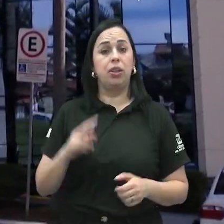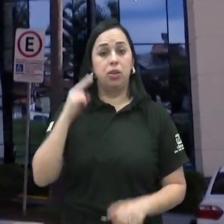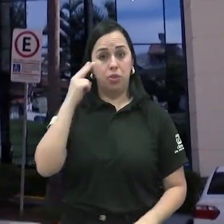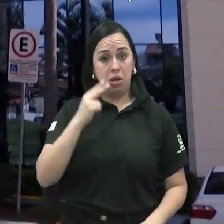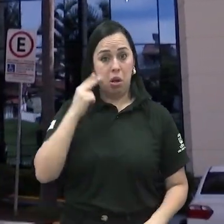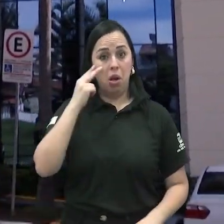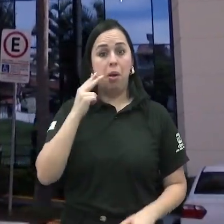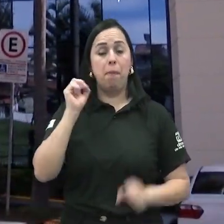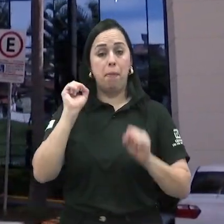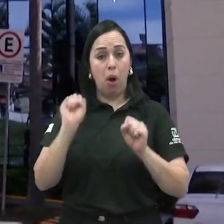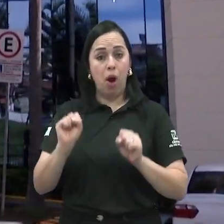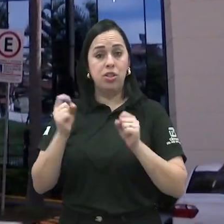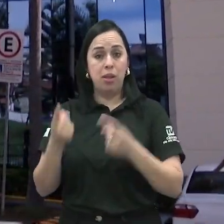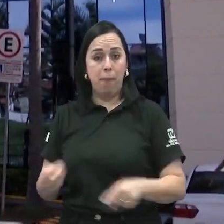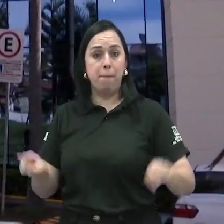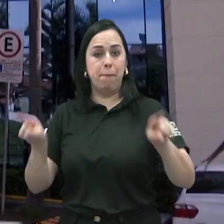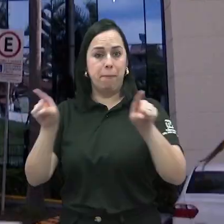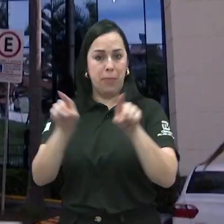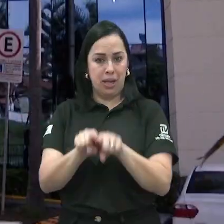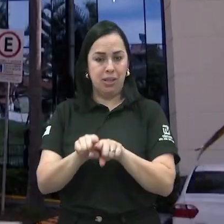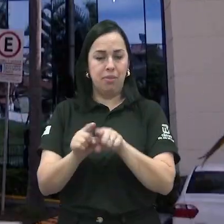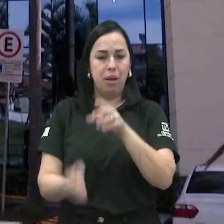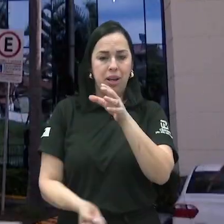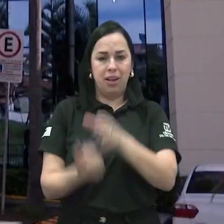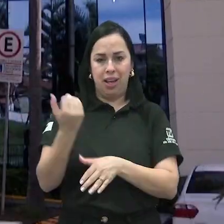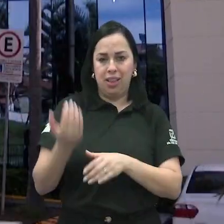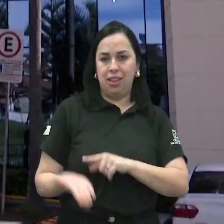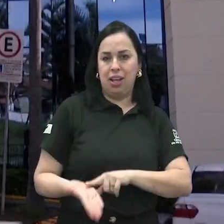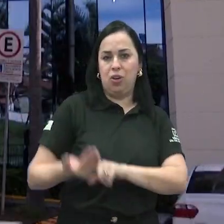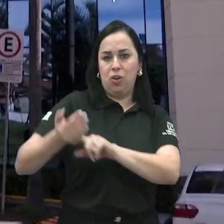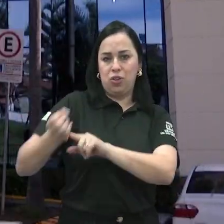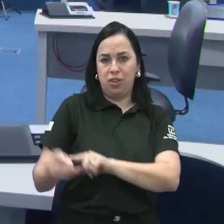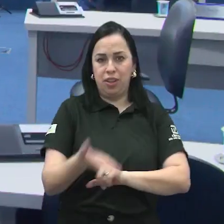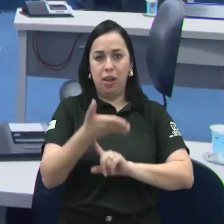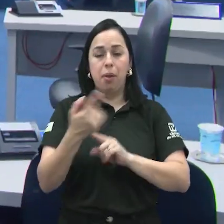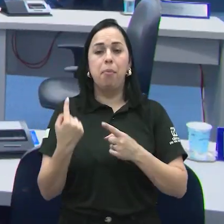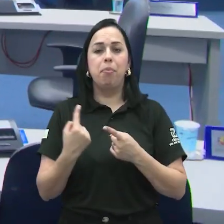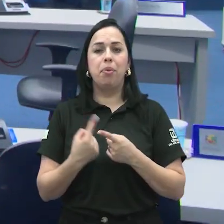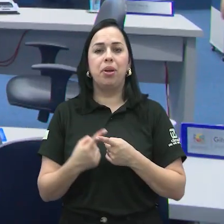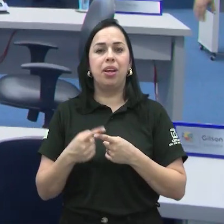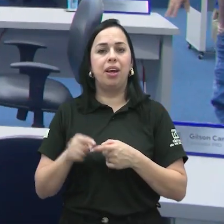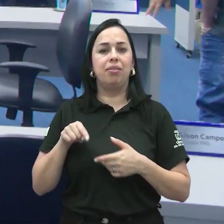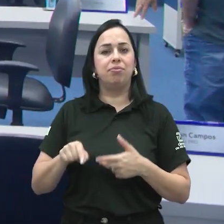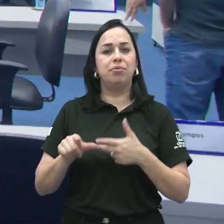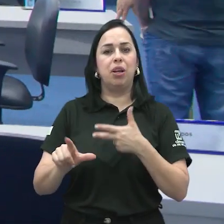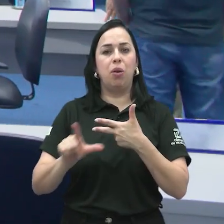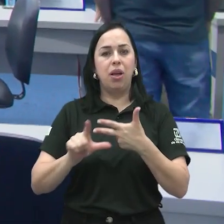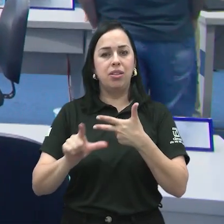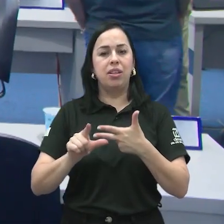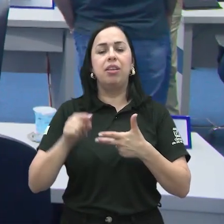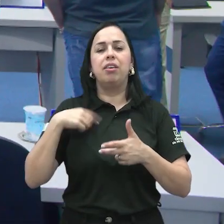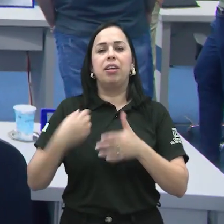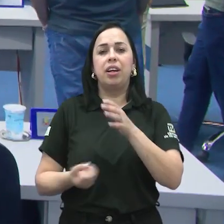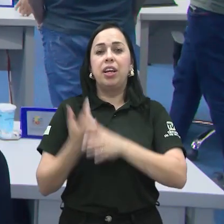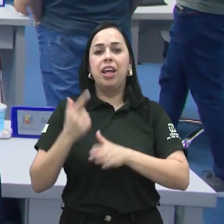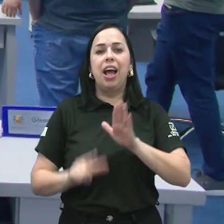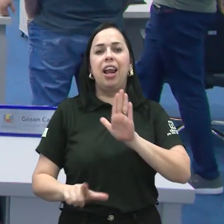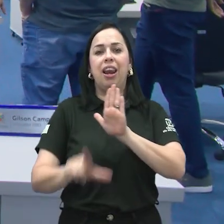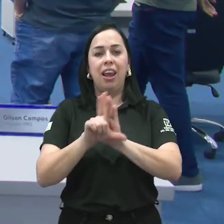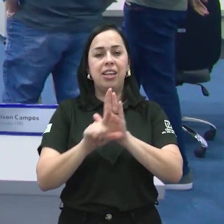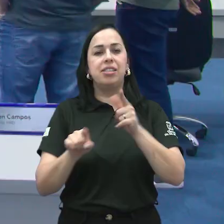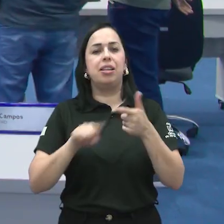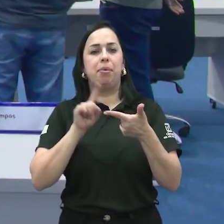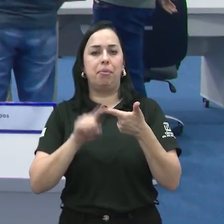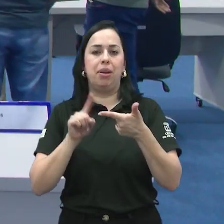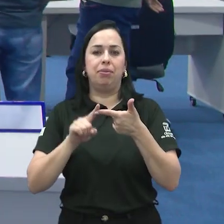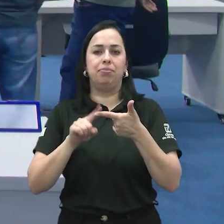São José pode ser uma parceira no desenvolvimento de novas tecnologias. Isso porque o Legislativo debate leis e